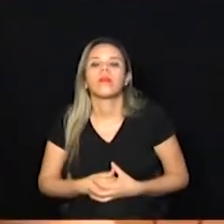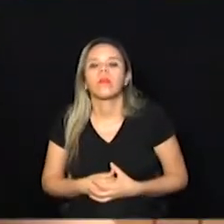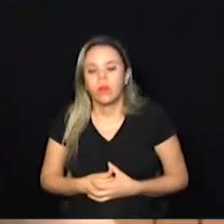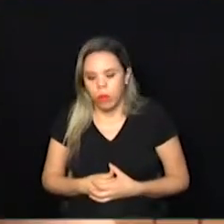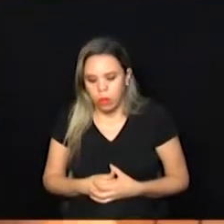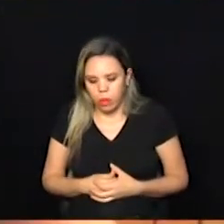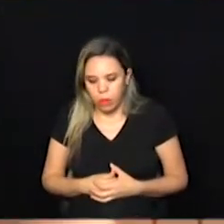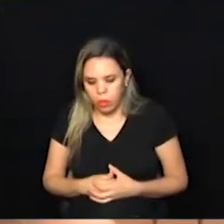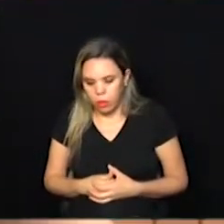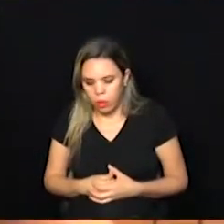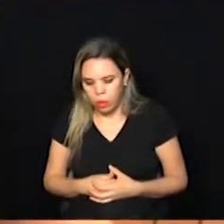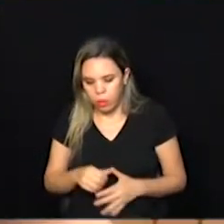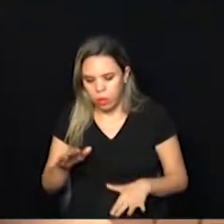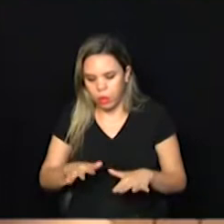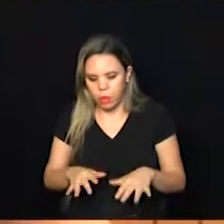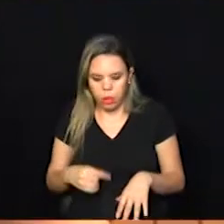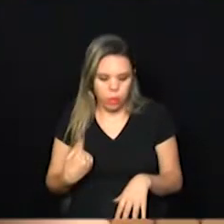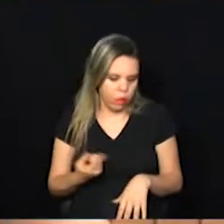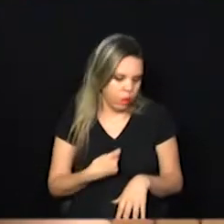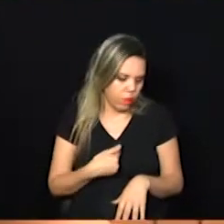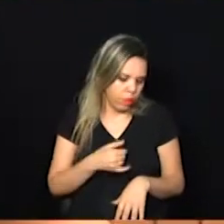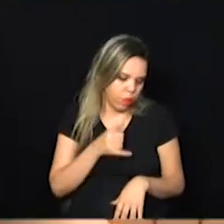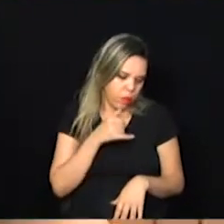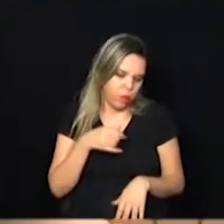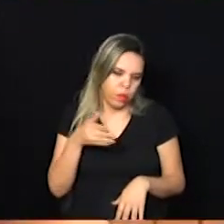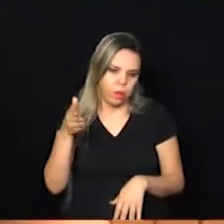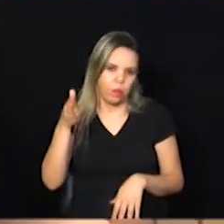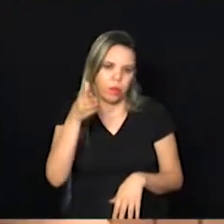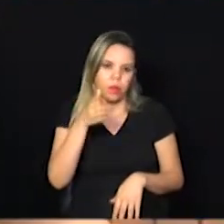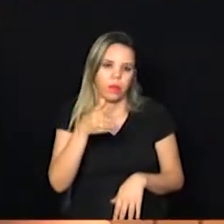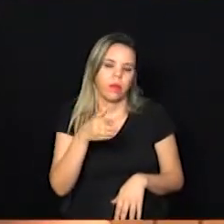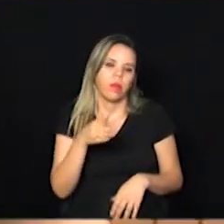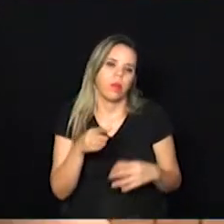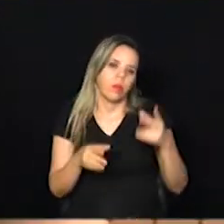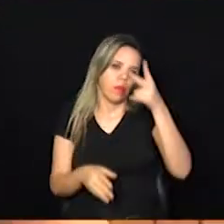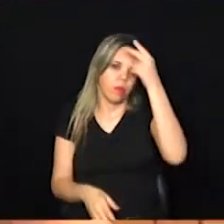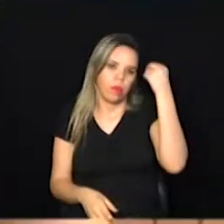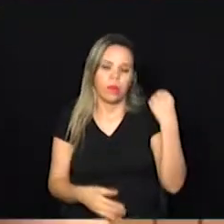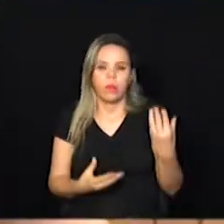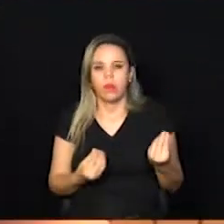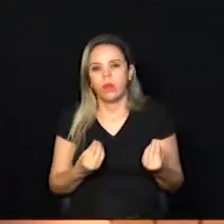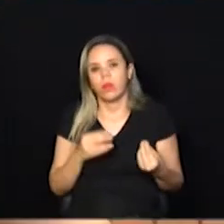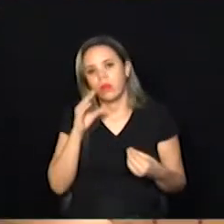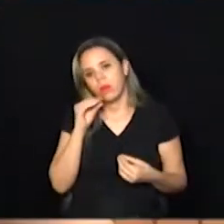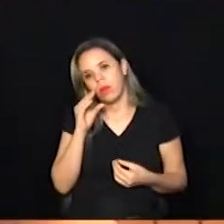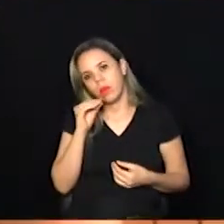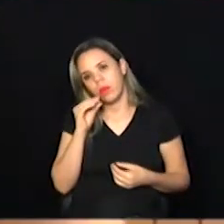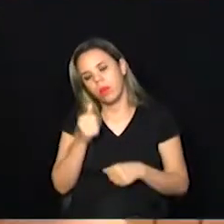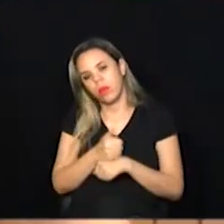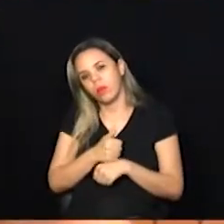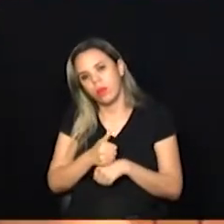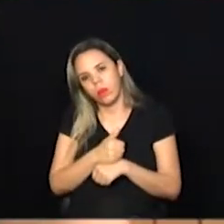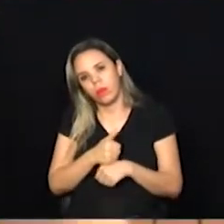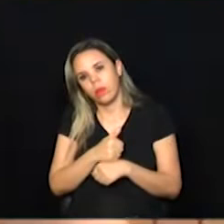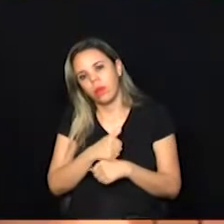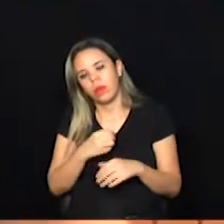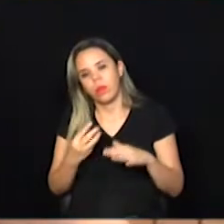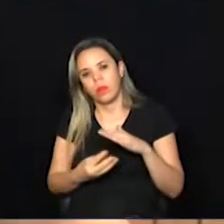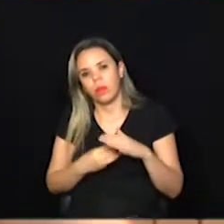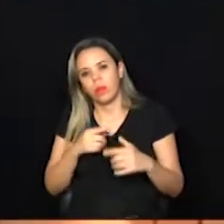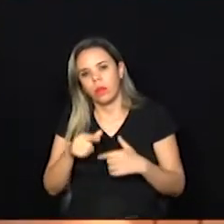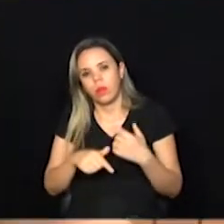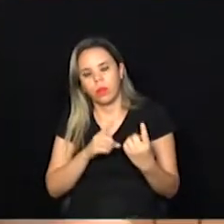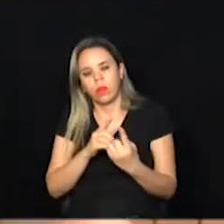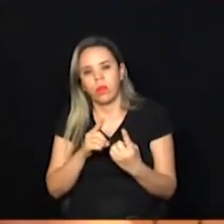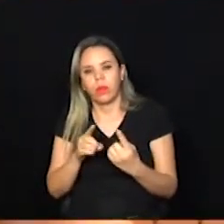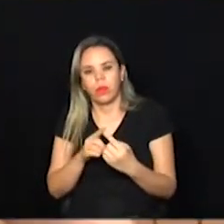vezes a gente caminha, né, pelos serviços públicos e tem muito servidor ou prestador de serviço para a